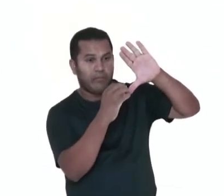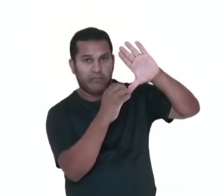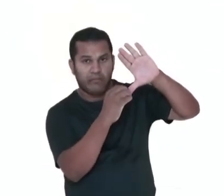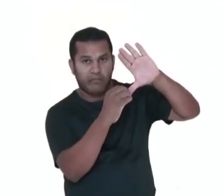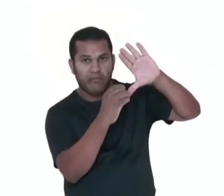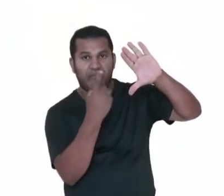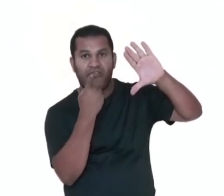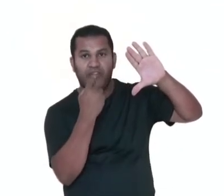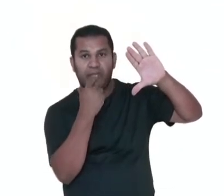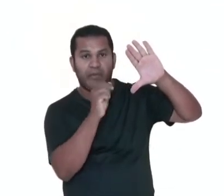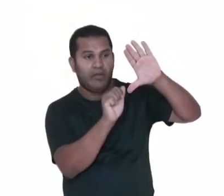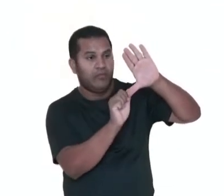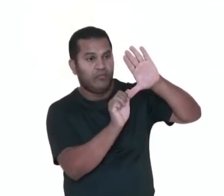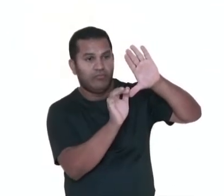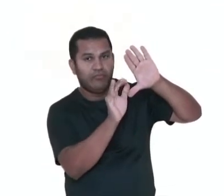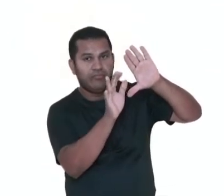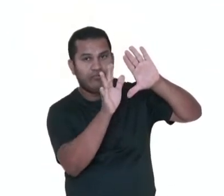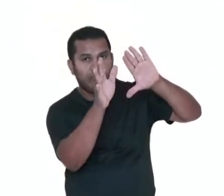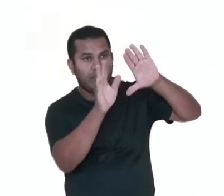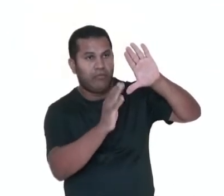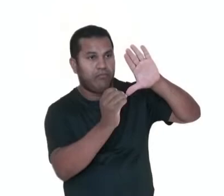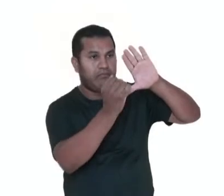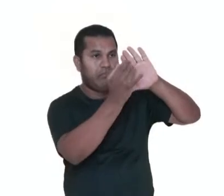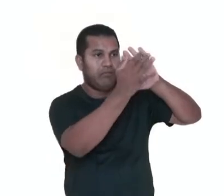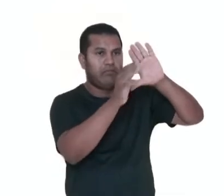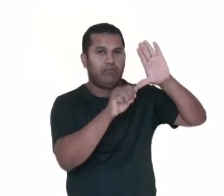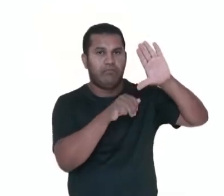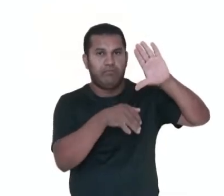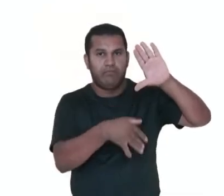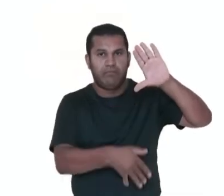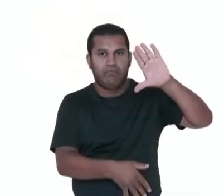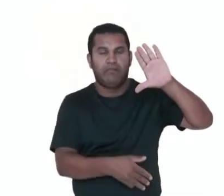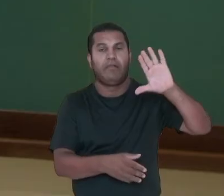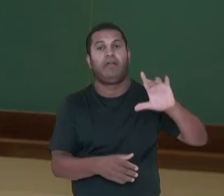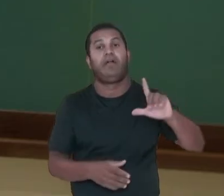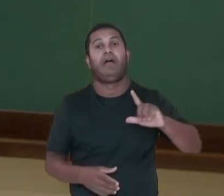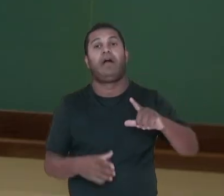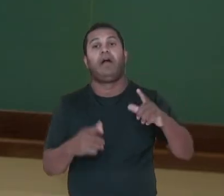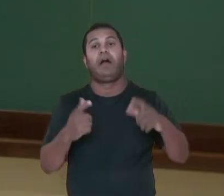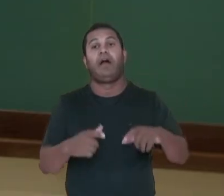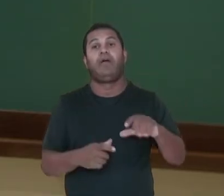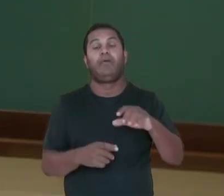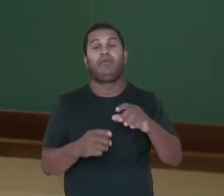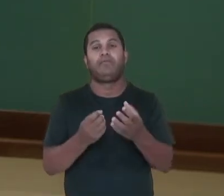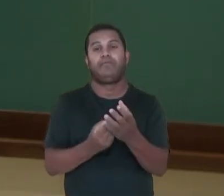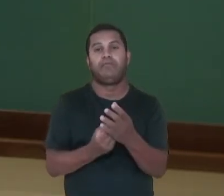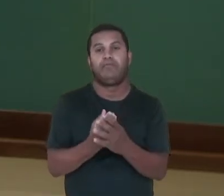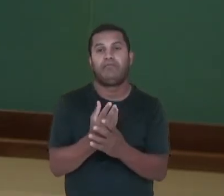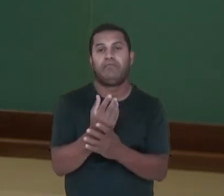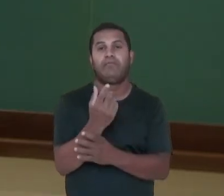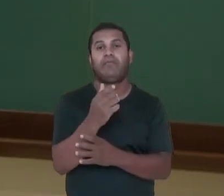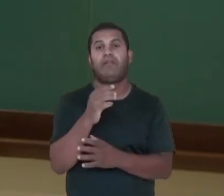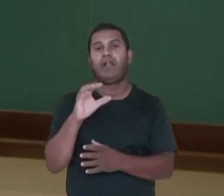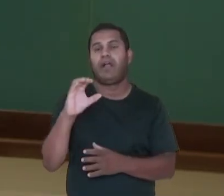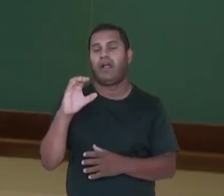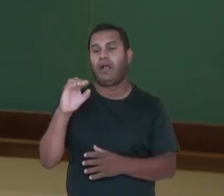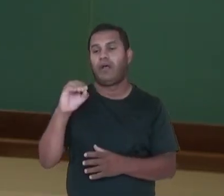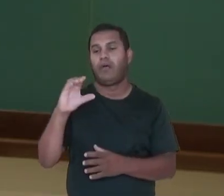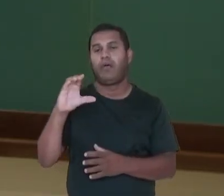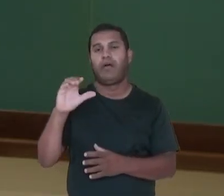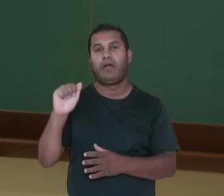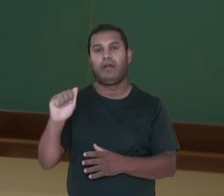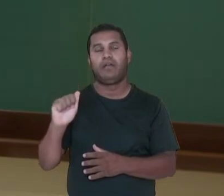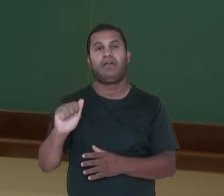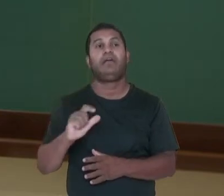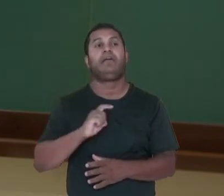né? Que veio por meio de uma planta chamada coca, que é plantada no país ali principalmente. Aqui temos as principais rotas, né? E o que está